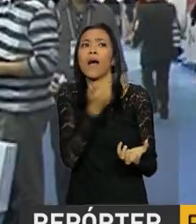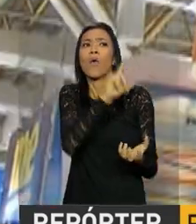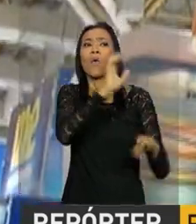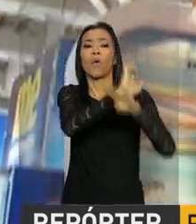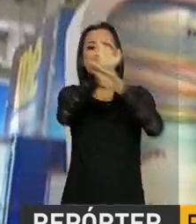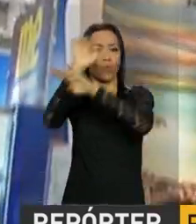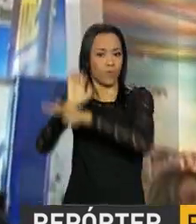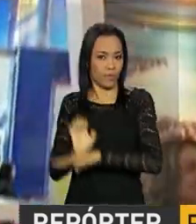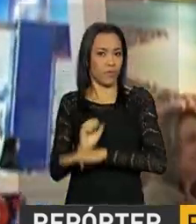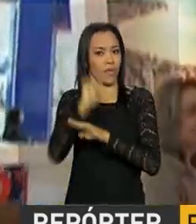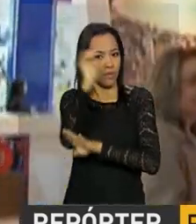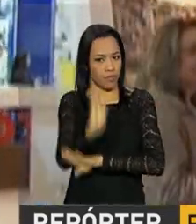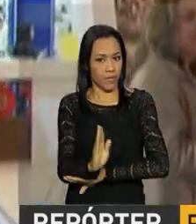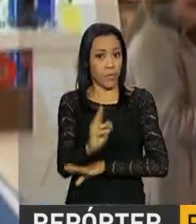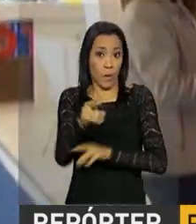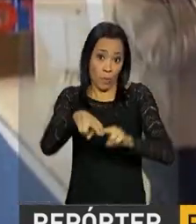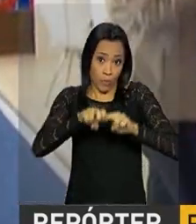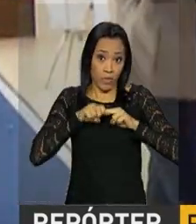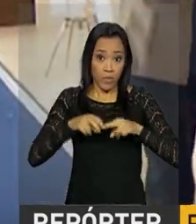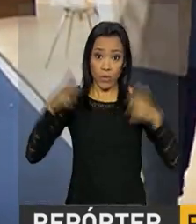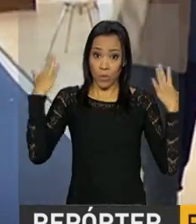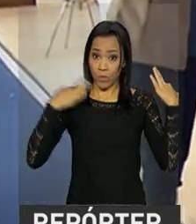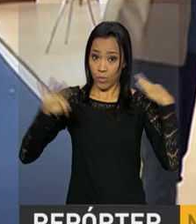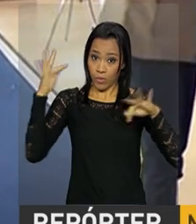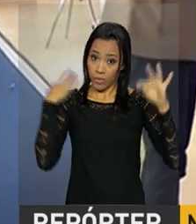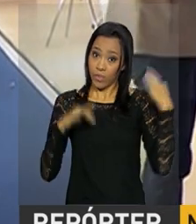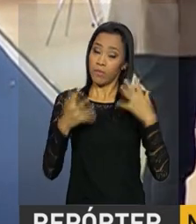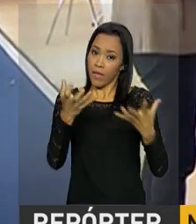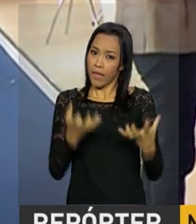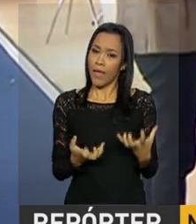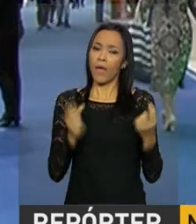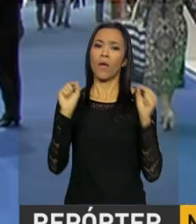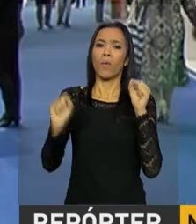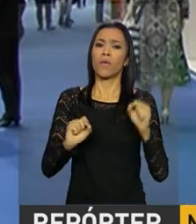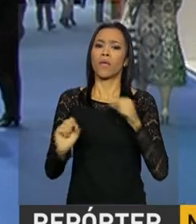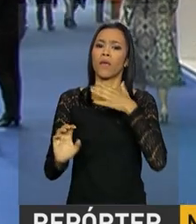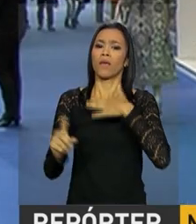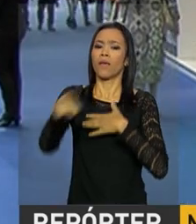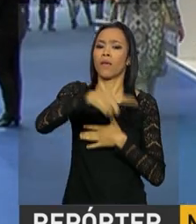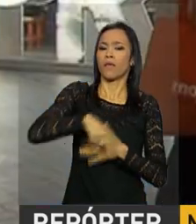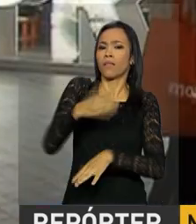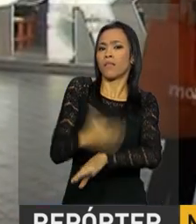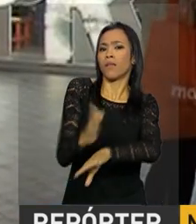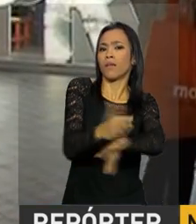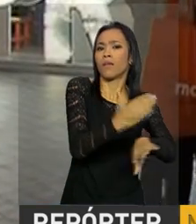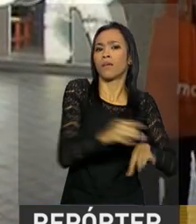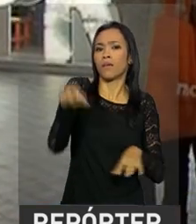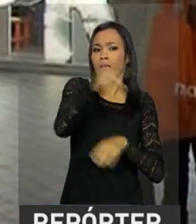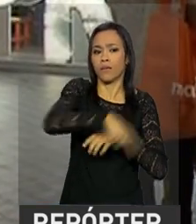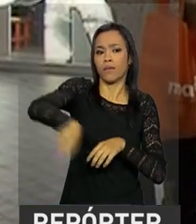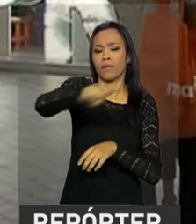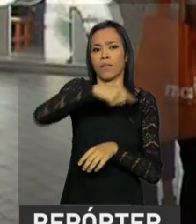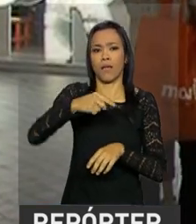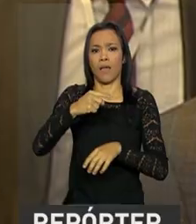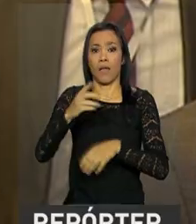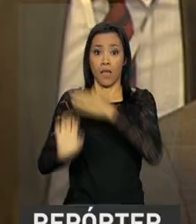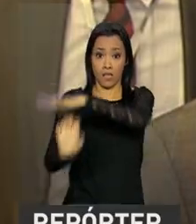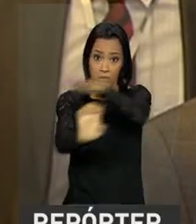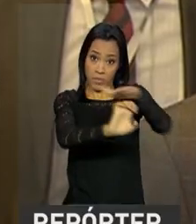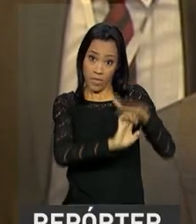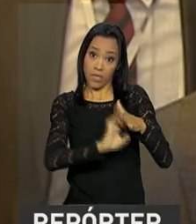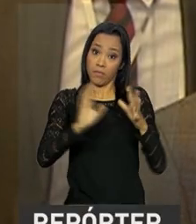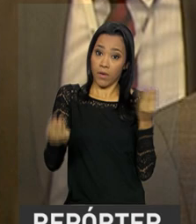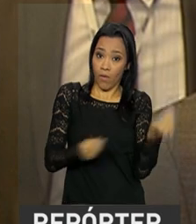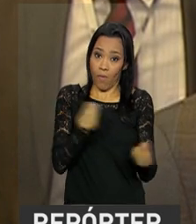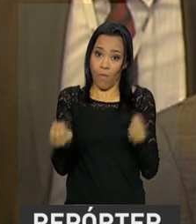país. Para isso, o Ministério quer estreitar a parceria com o setor e qualificar a estrutura de turismo. O